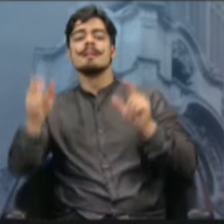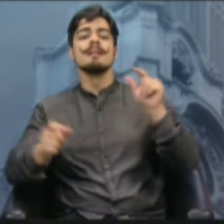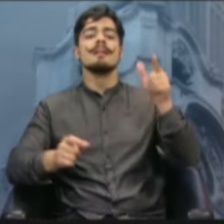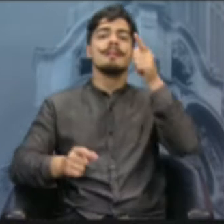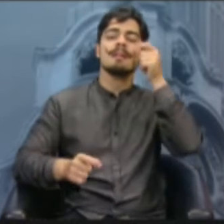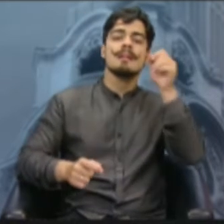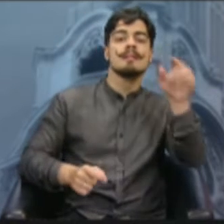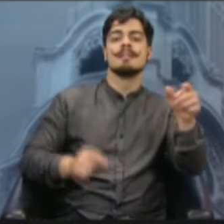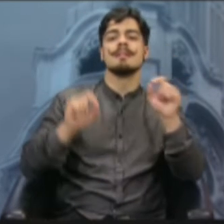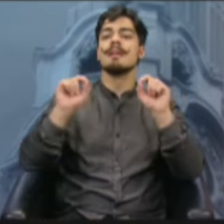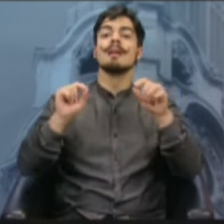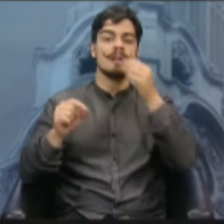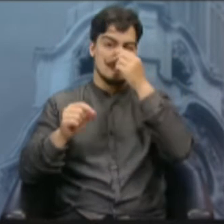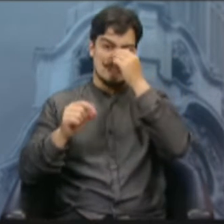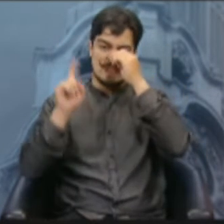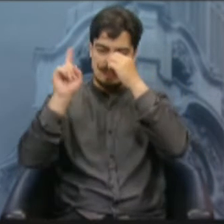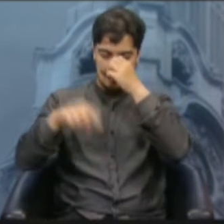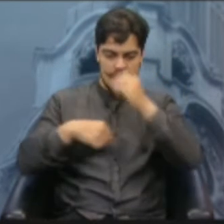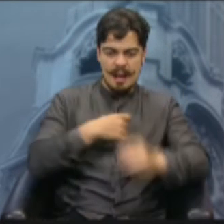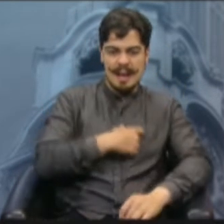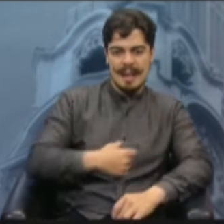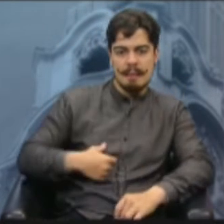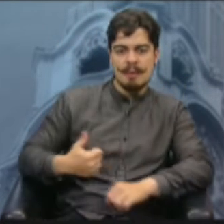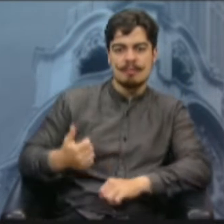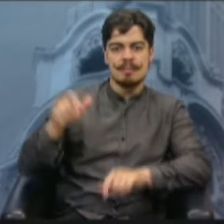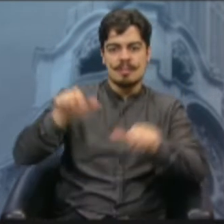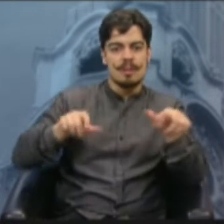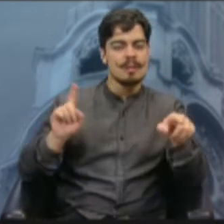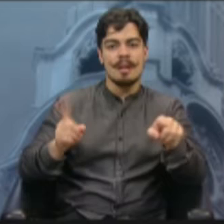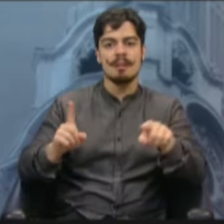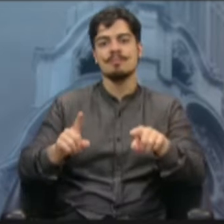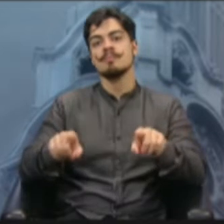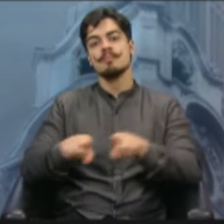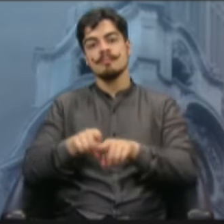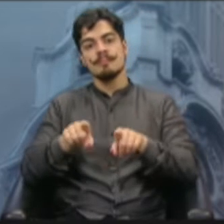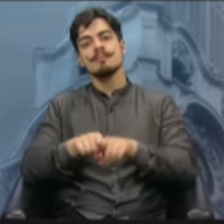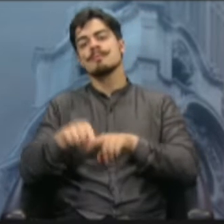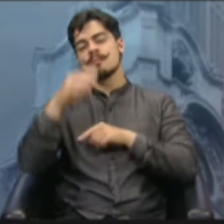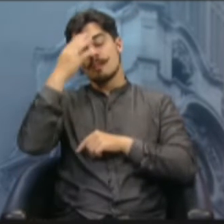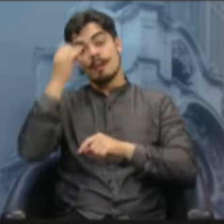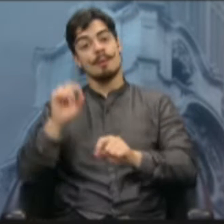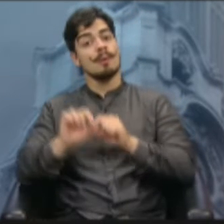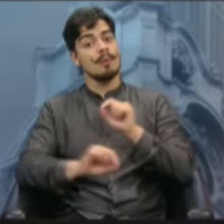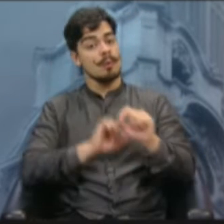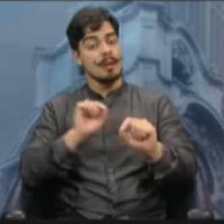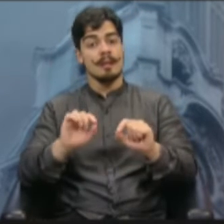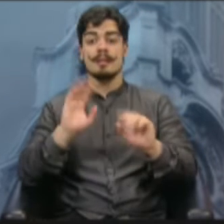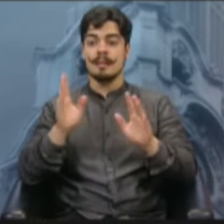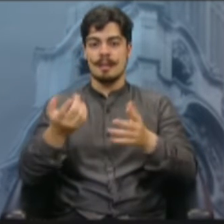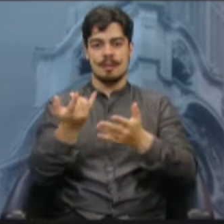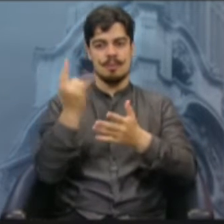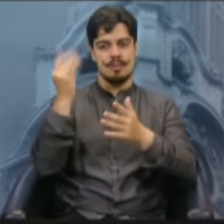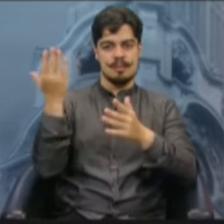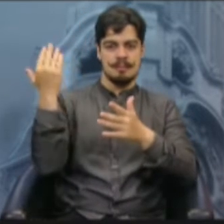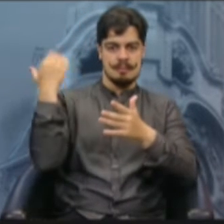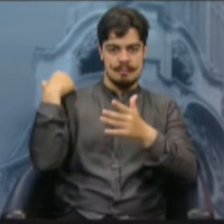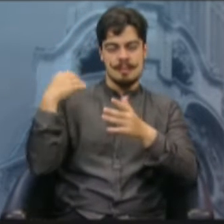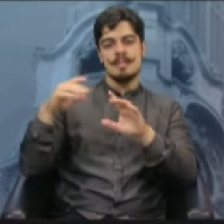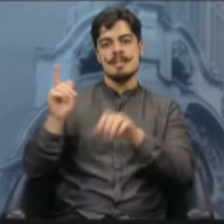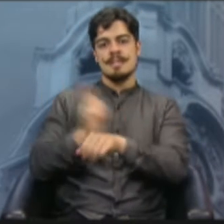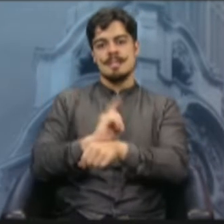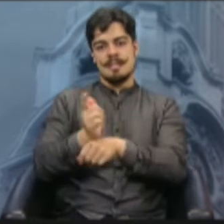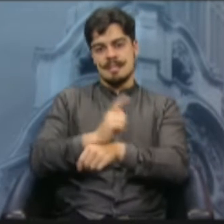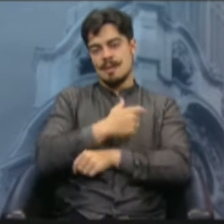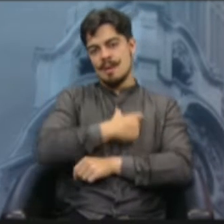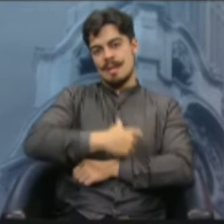Alegre, majoritariamente gremista? Certamente que não é. Por outro lado, não se ignora que, lamentavelmente, a última gestão gremista, a gestão Romildo Bolzan